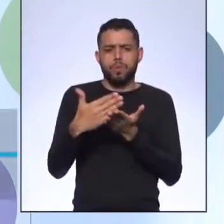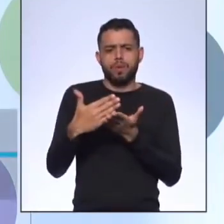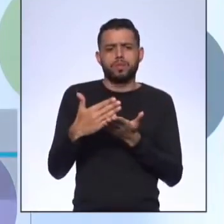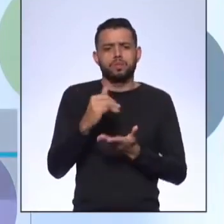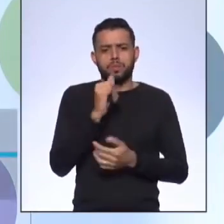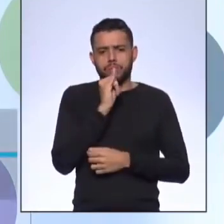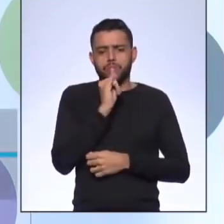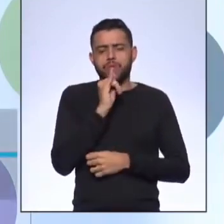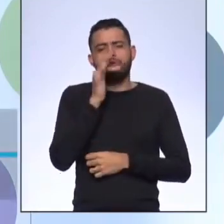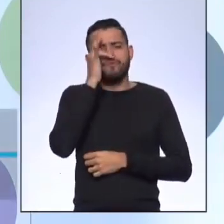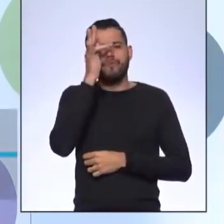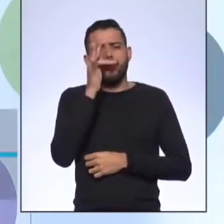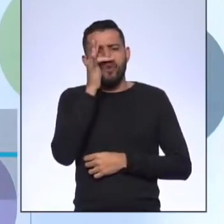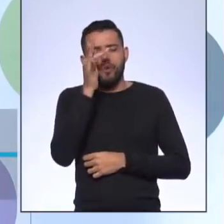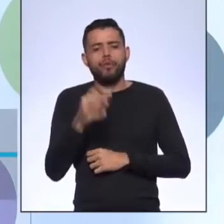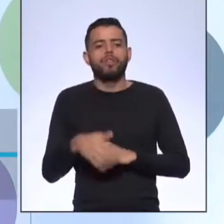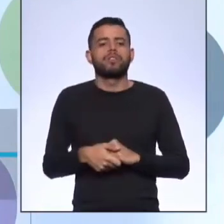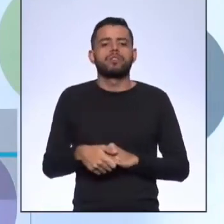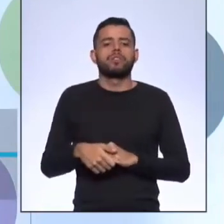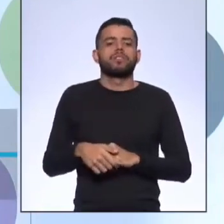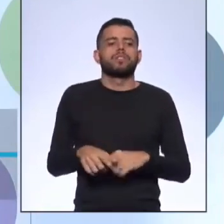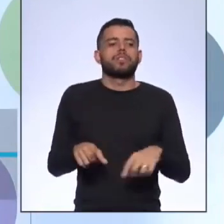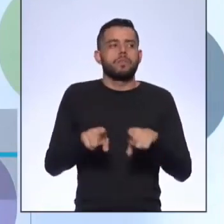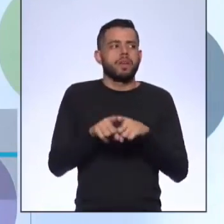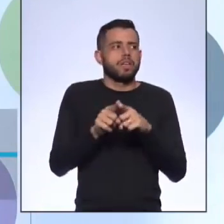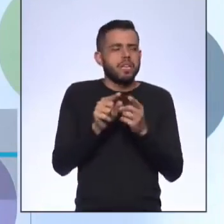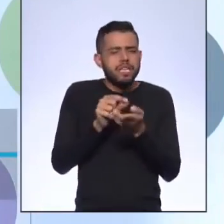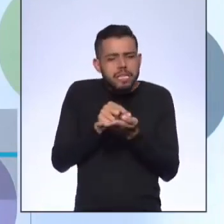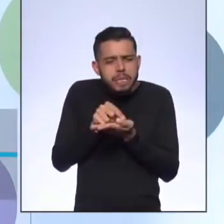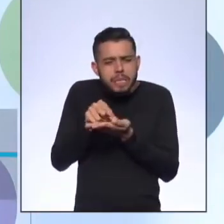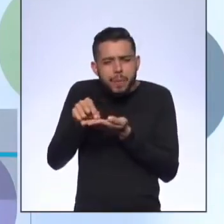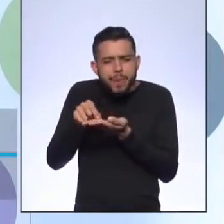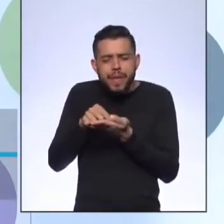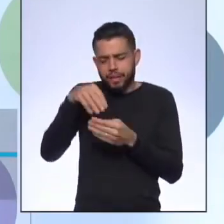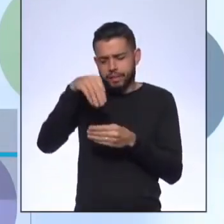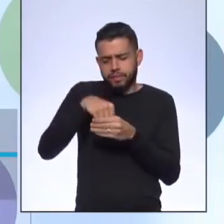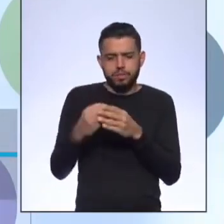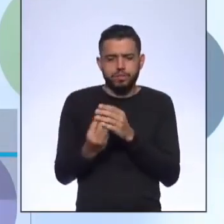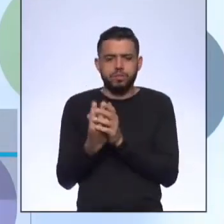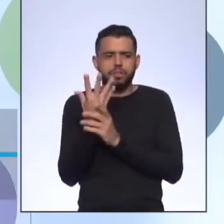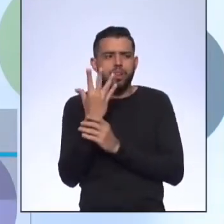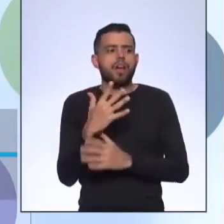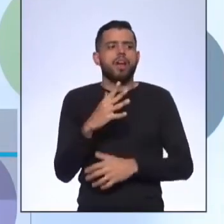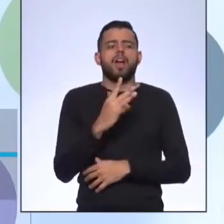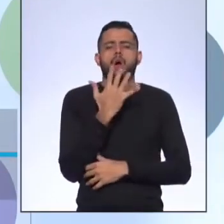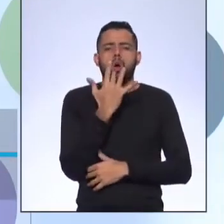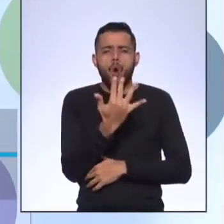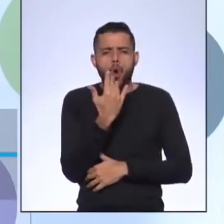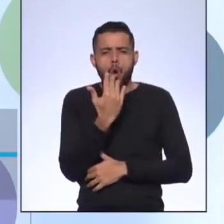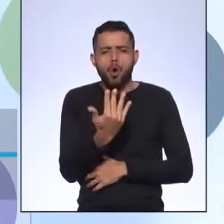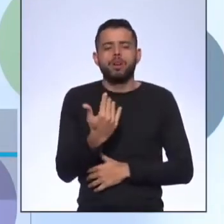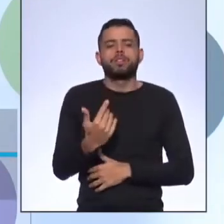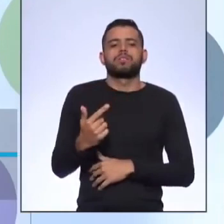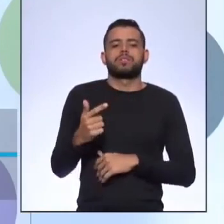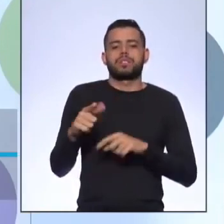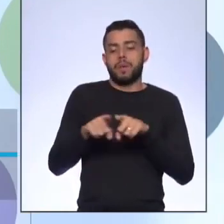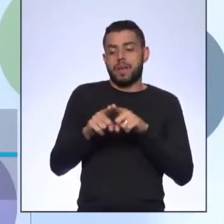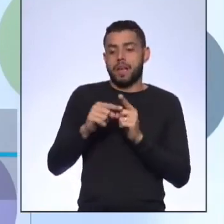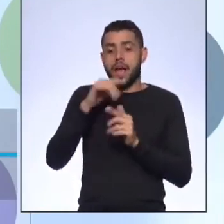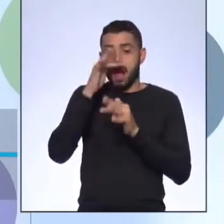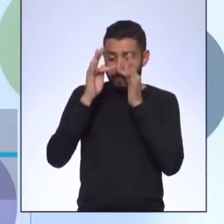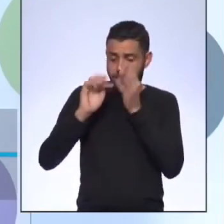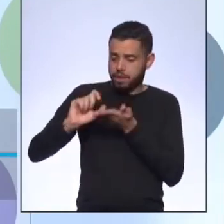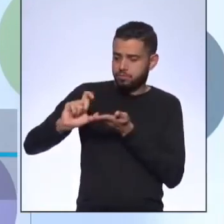folha, para flor, para o tipo de semente, para a forma da semente, para a cor da semente, para o tamanho da planta, fez isso